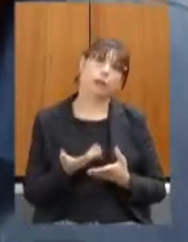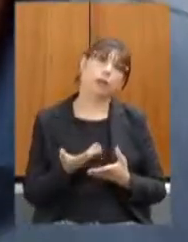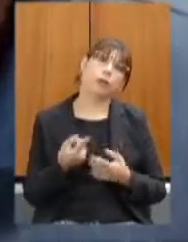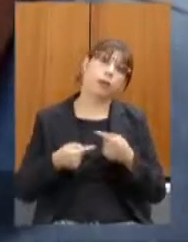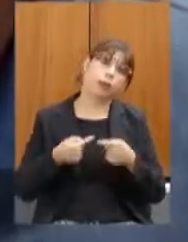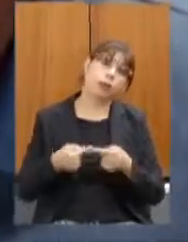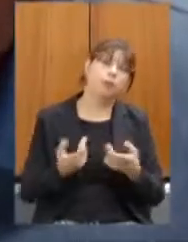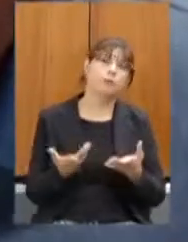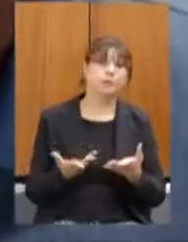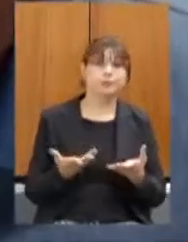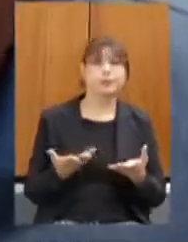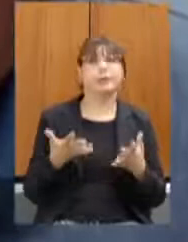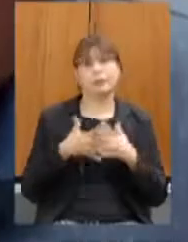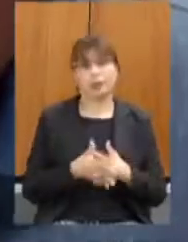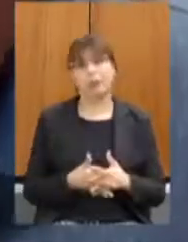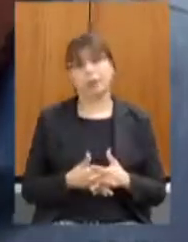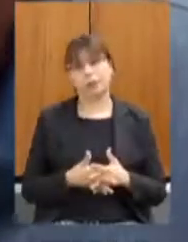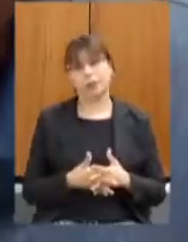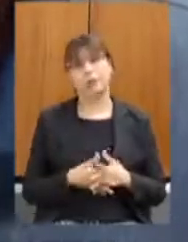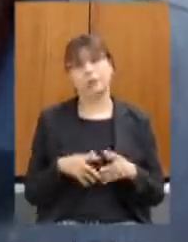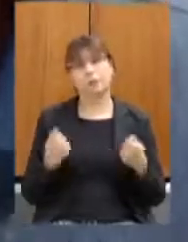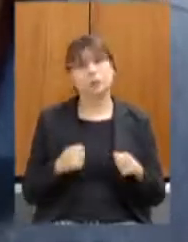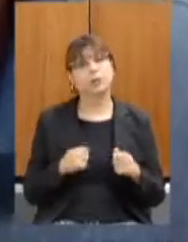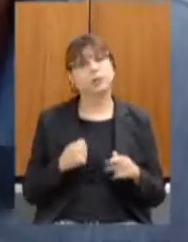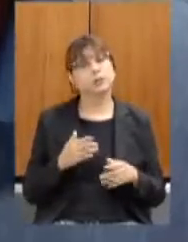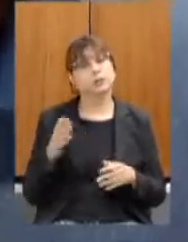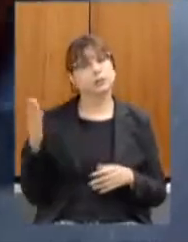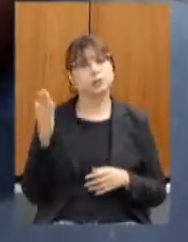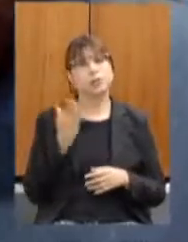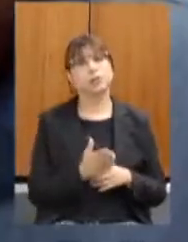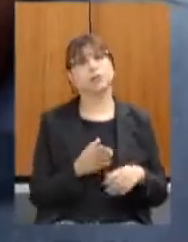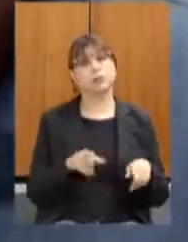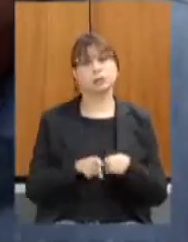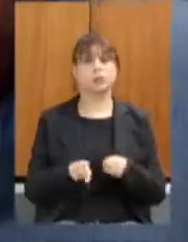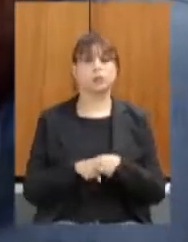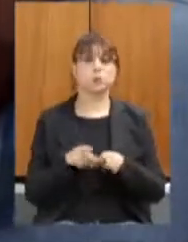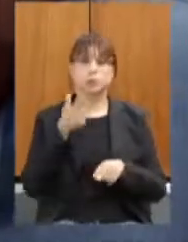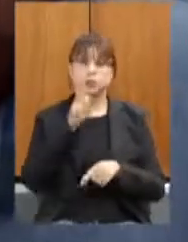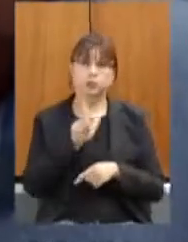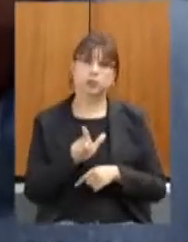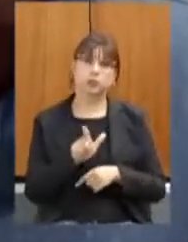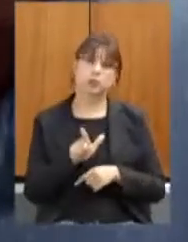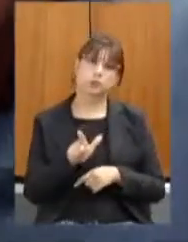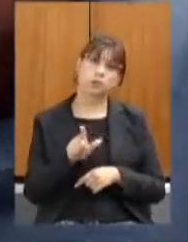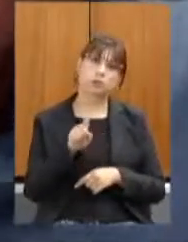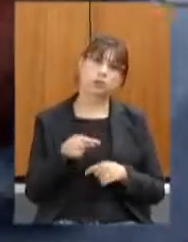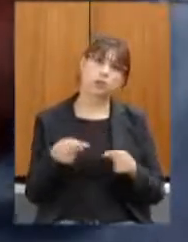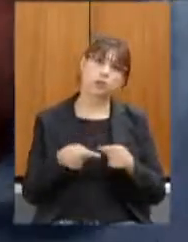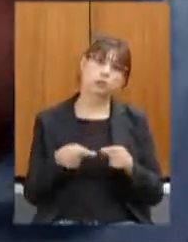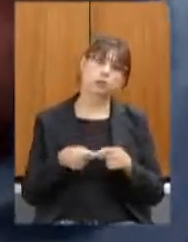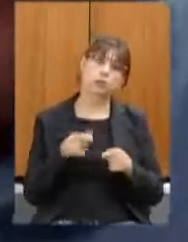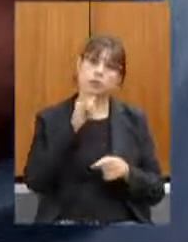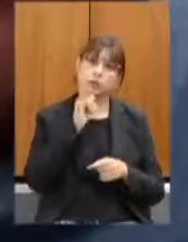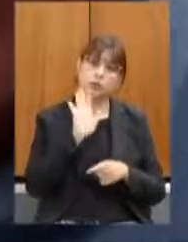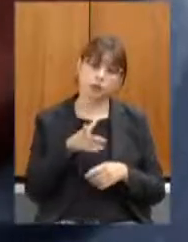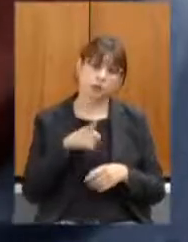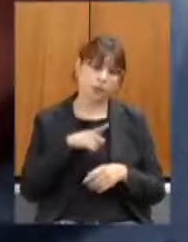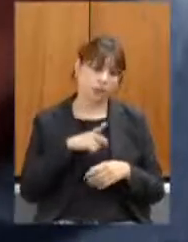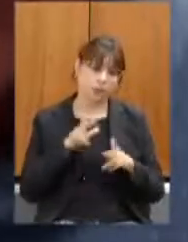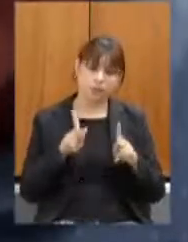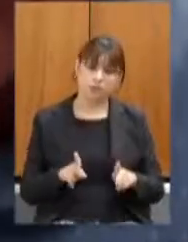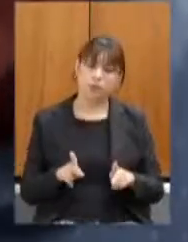e eu acho que tem que arranjar uma forma mais direta de atender essa situação de pseudartrose tem gente que morreu em tô